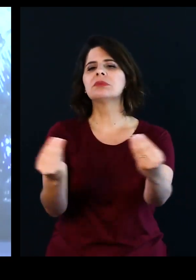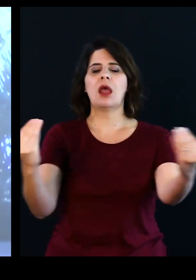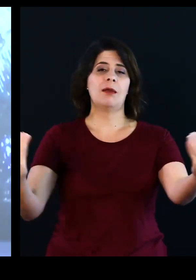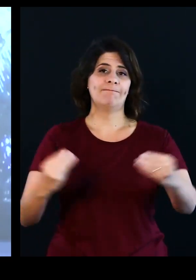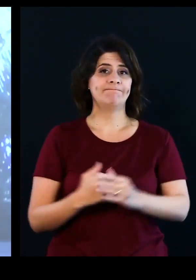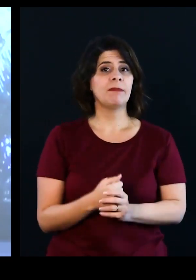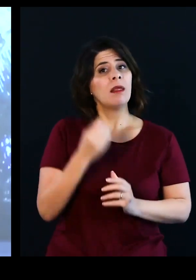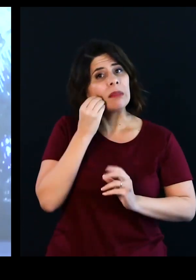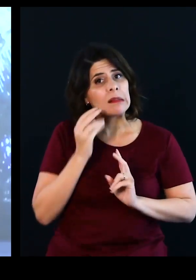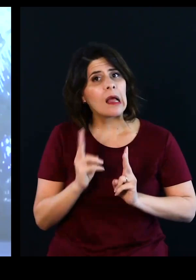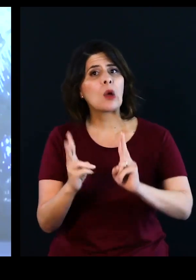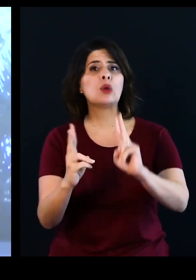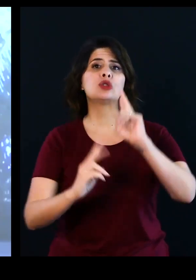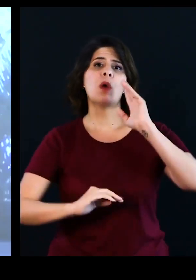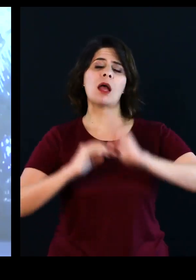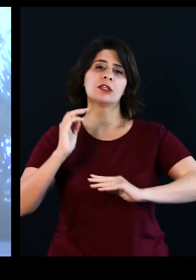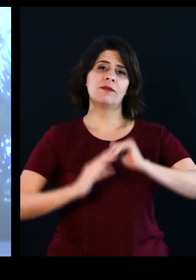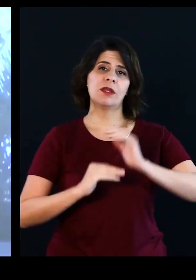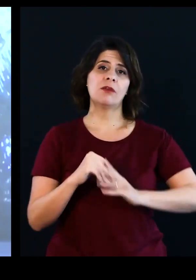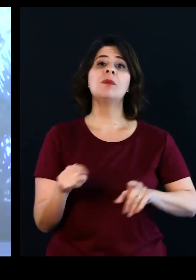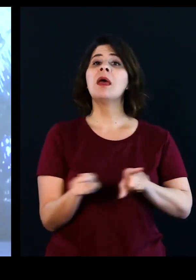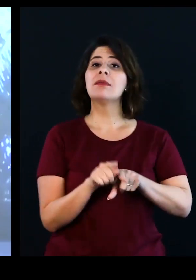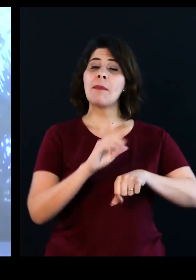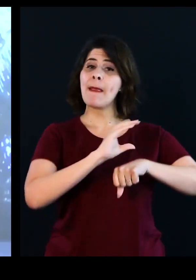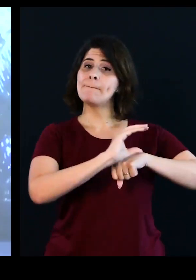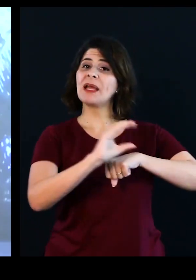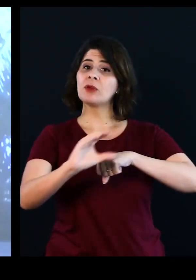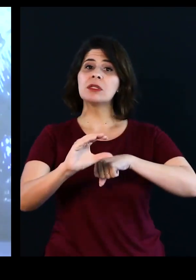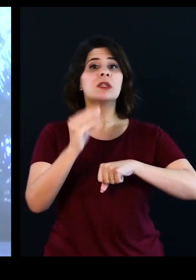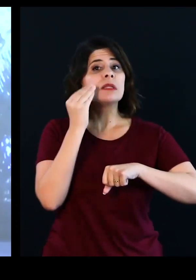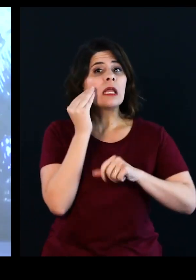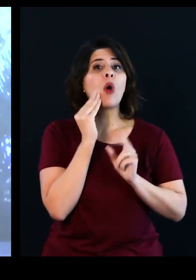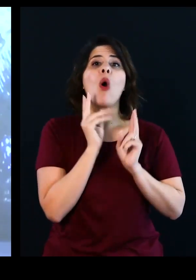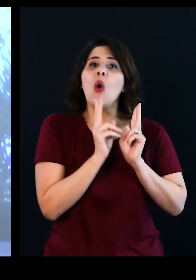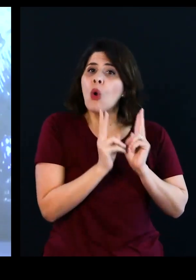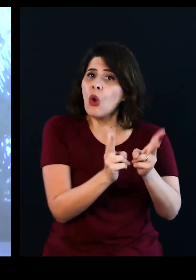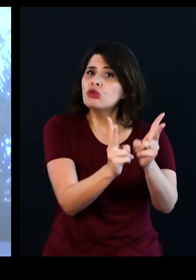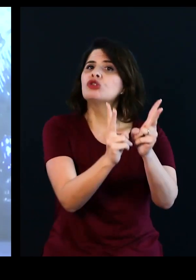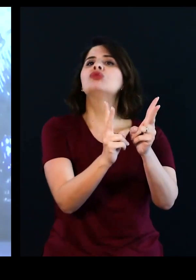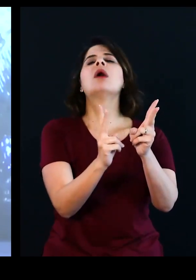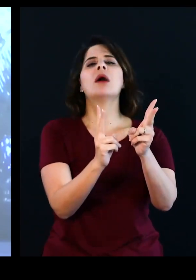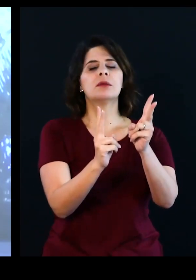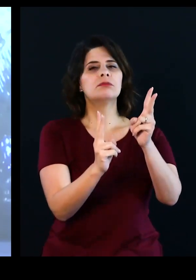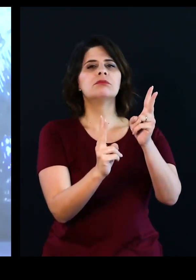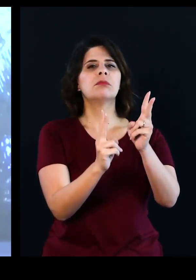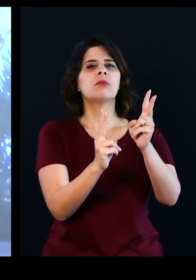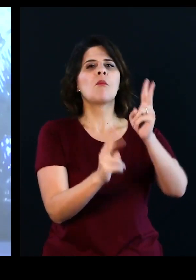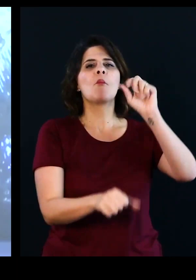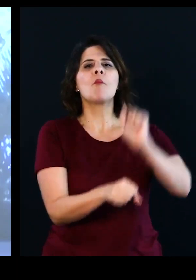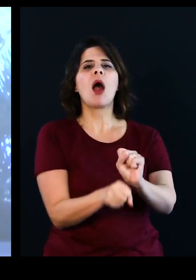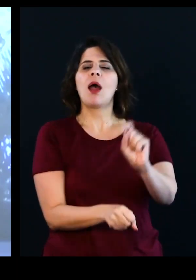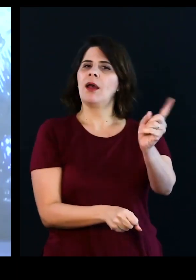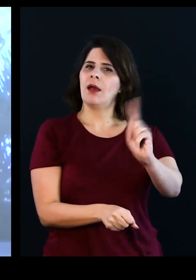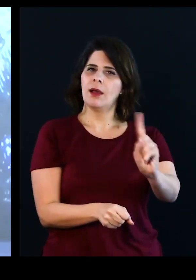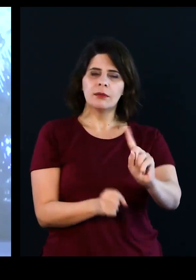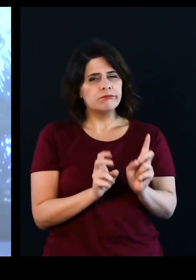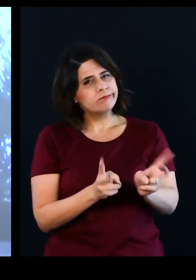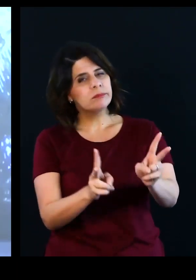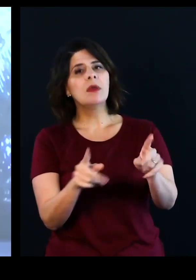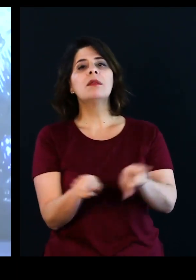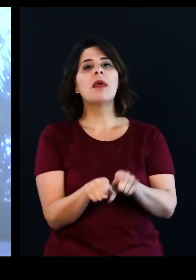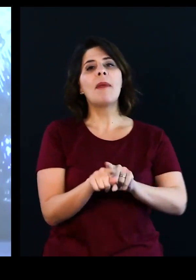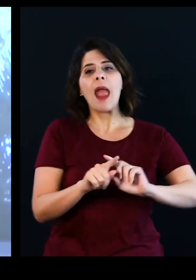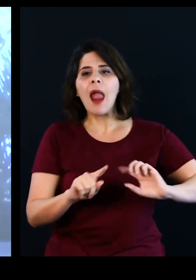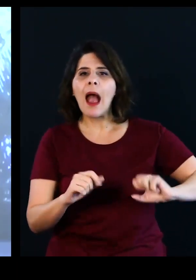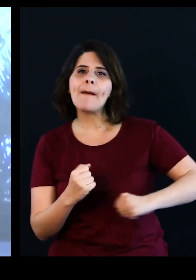os patrocínios também a gente procurou manter ativos e também apoiando algumas iniciativas voltadas para